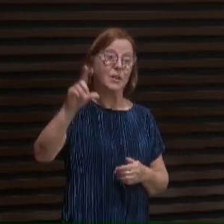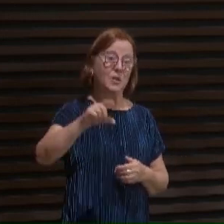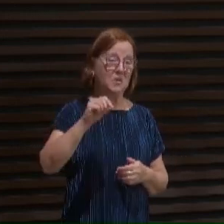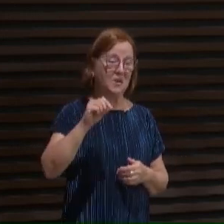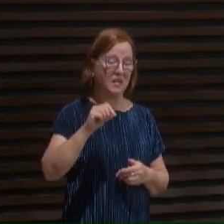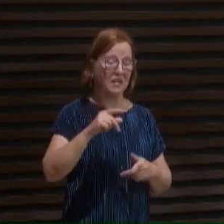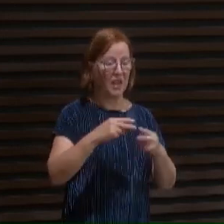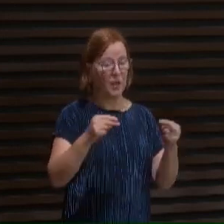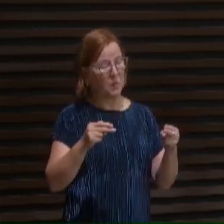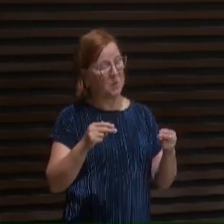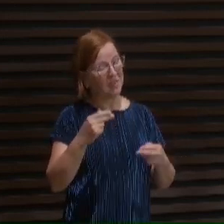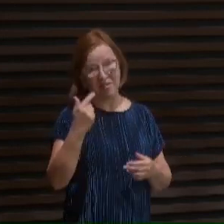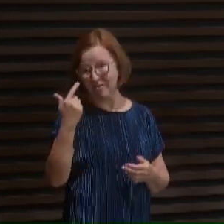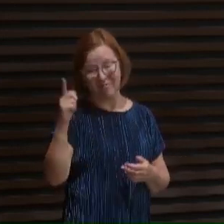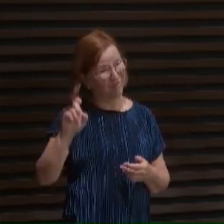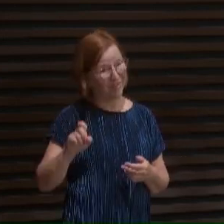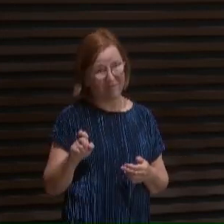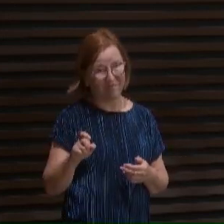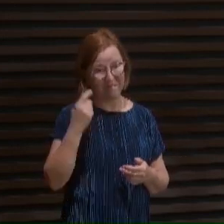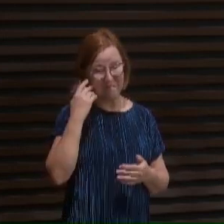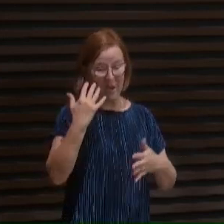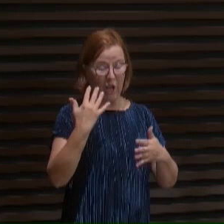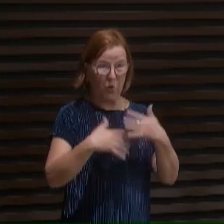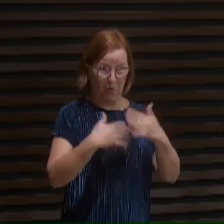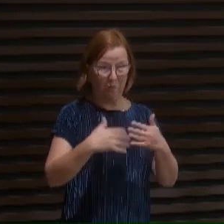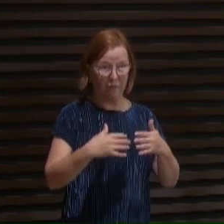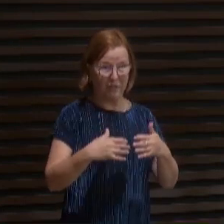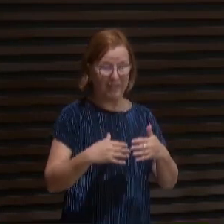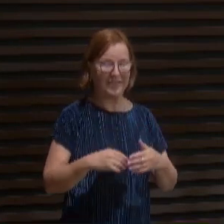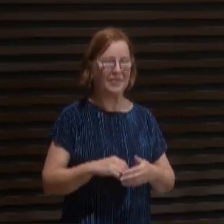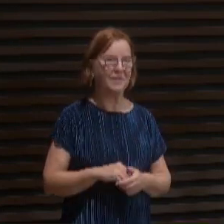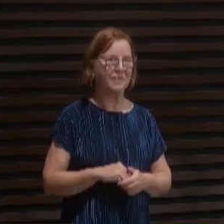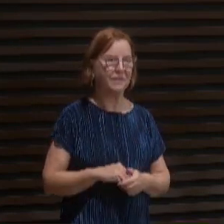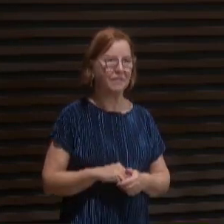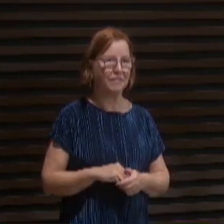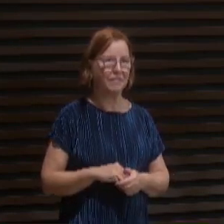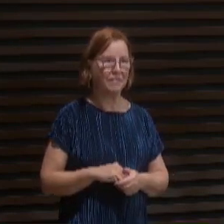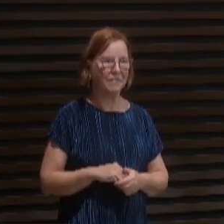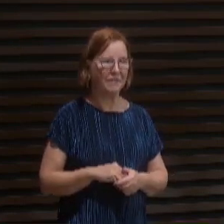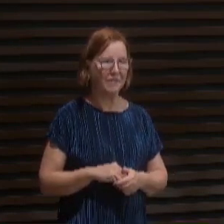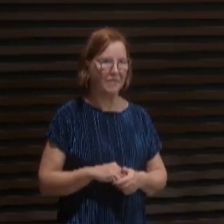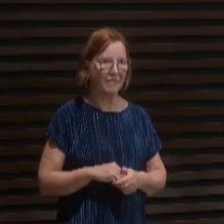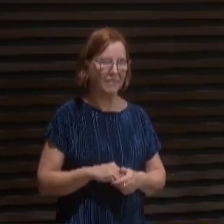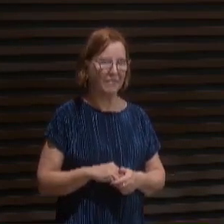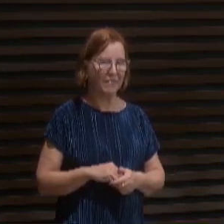são, para confundir as que são. Esse era exatamente, mas teve uma hora que Deus ficou irado. Foi no capítulo 4, verso